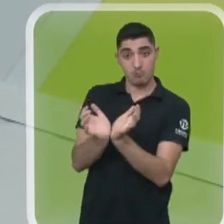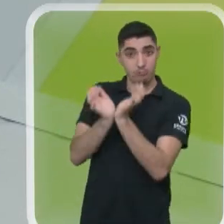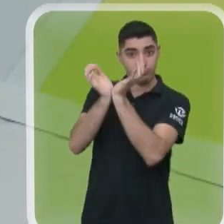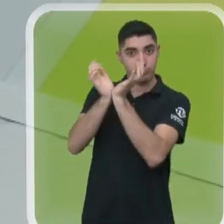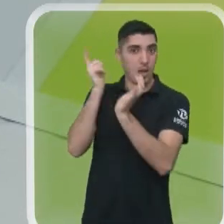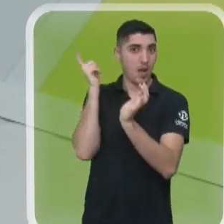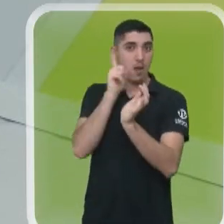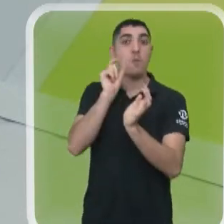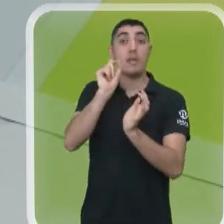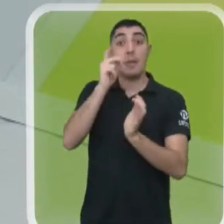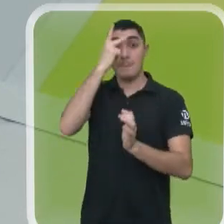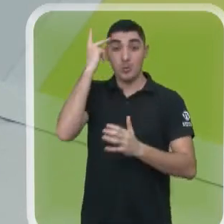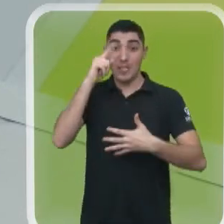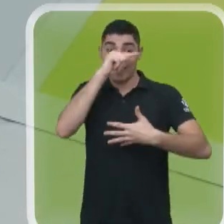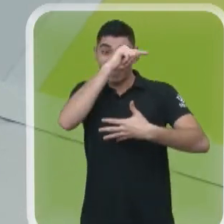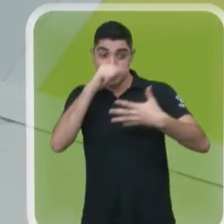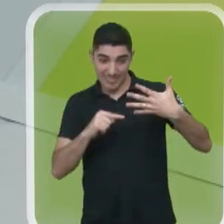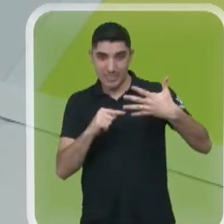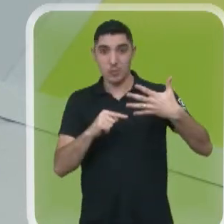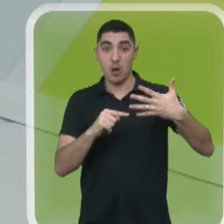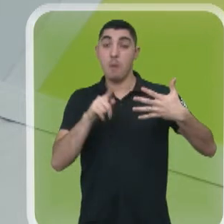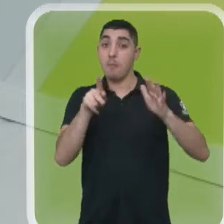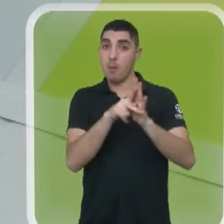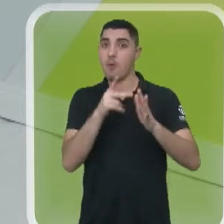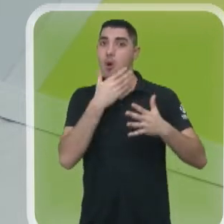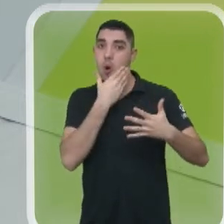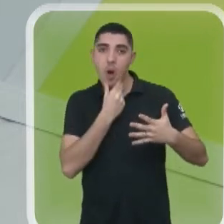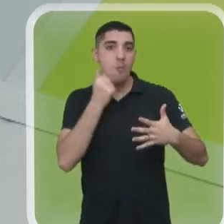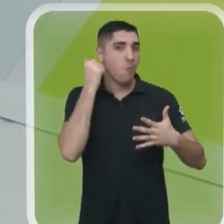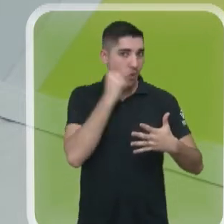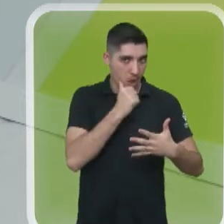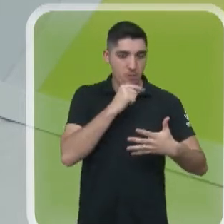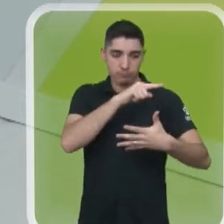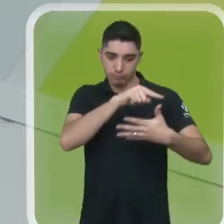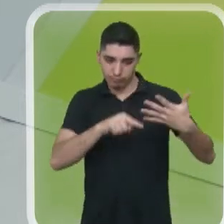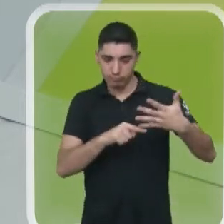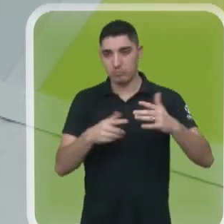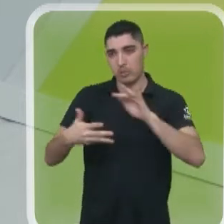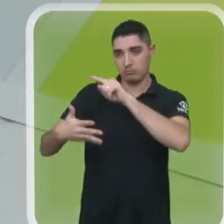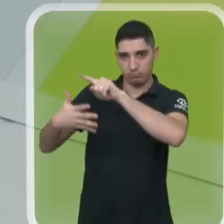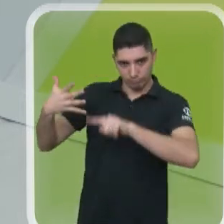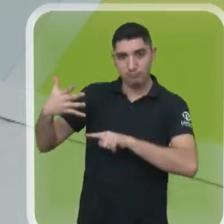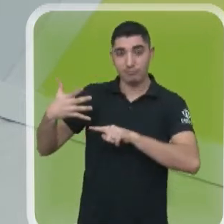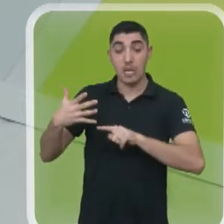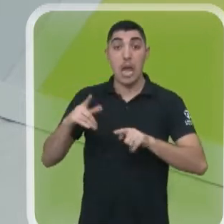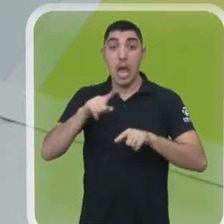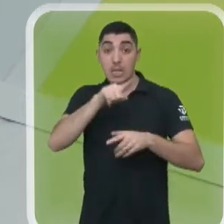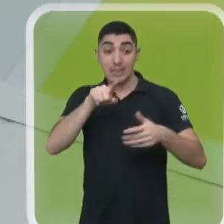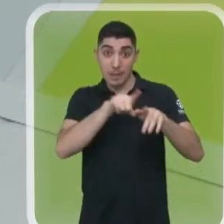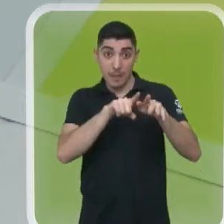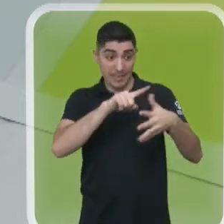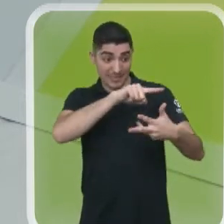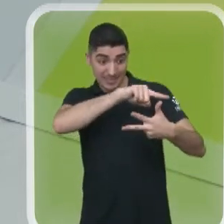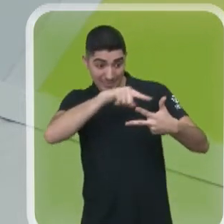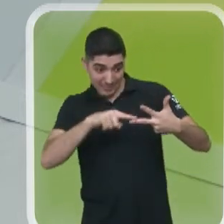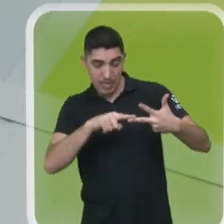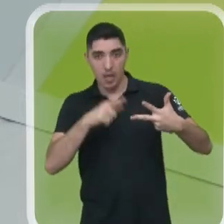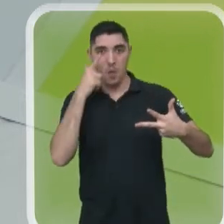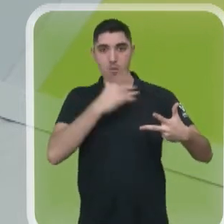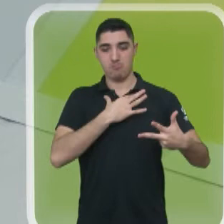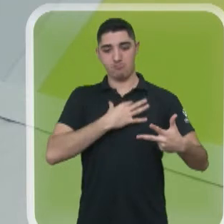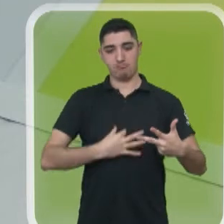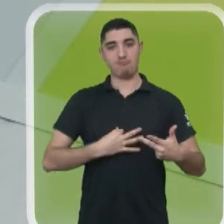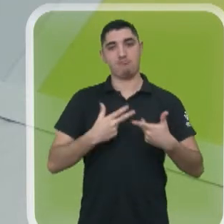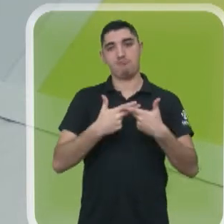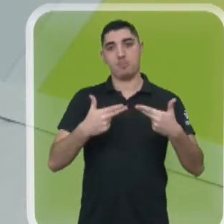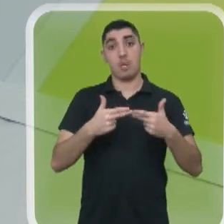do sexo feminino e masculino e nas duas distâncias os três primeiros em todas as faixas etárias